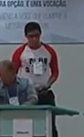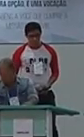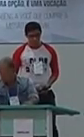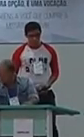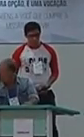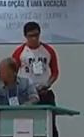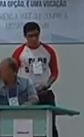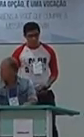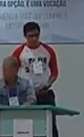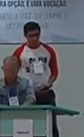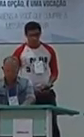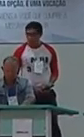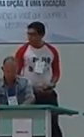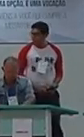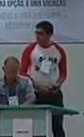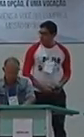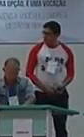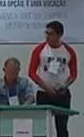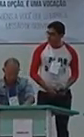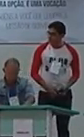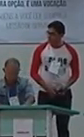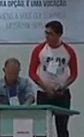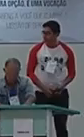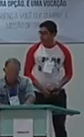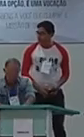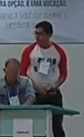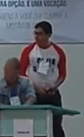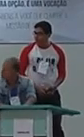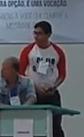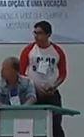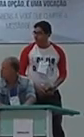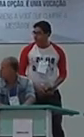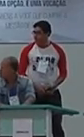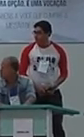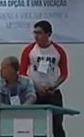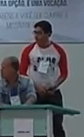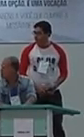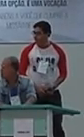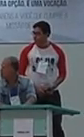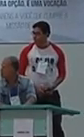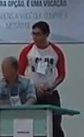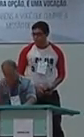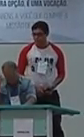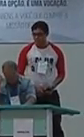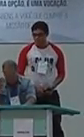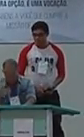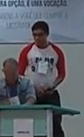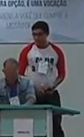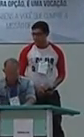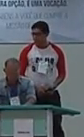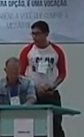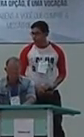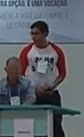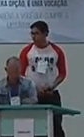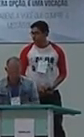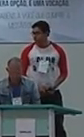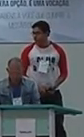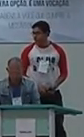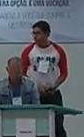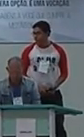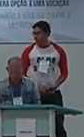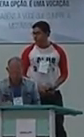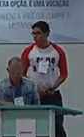está cronometrando. Mas o professor Geraldo não utilizou os 3 minutos, terminou antes. Nós